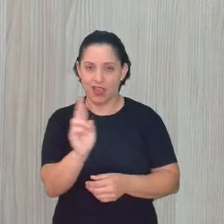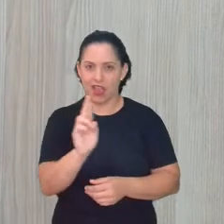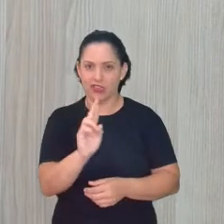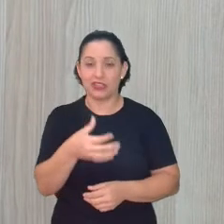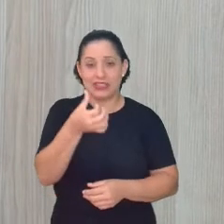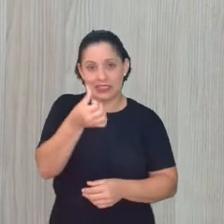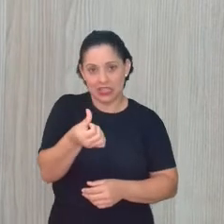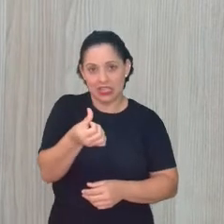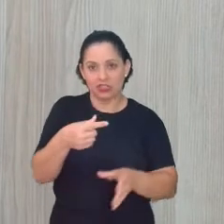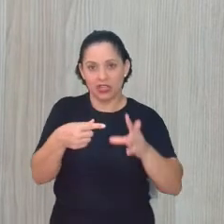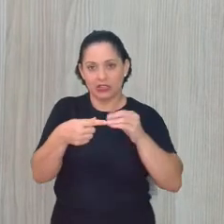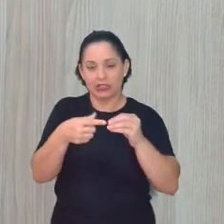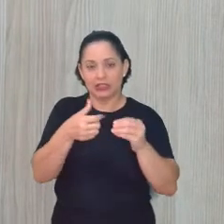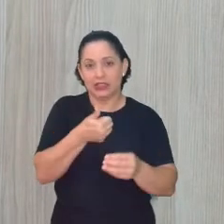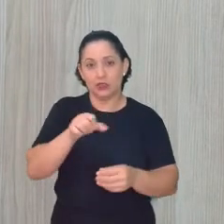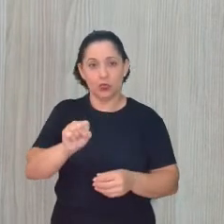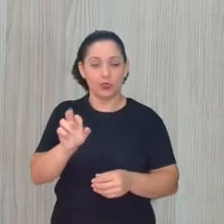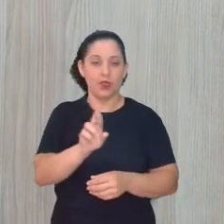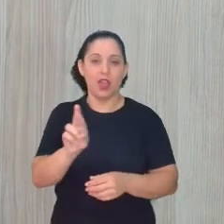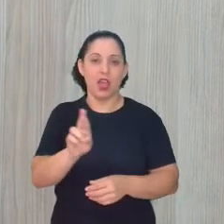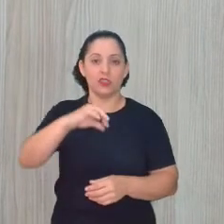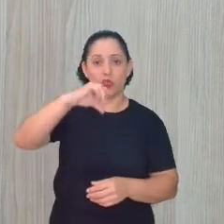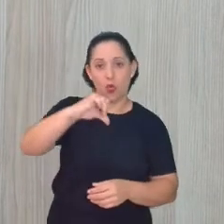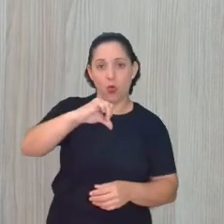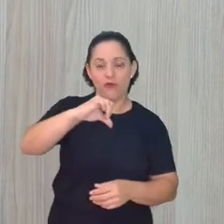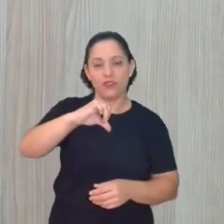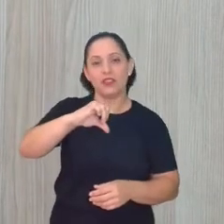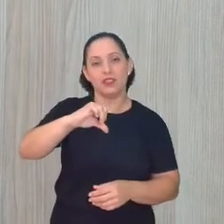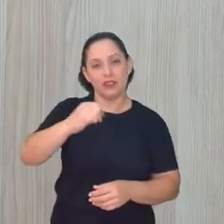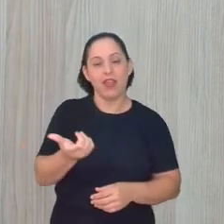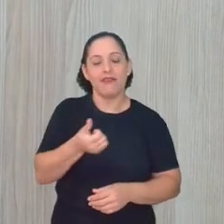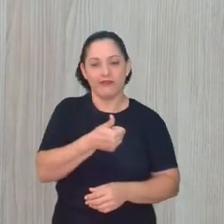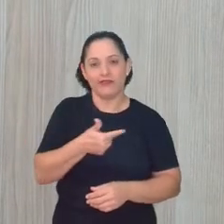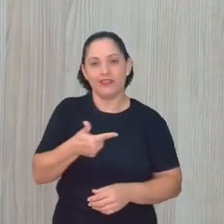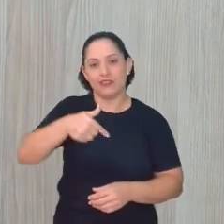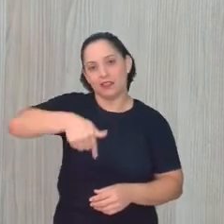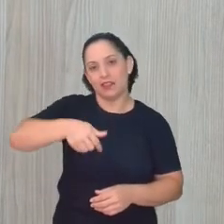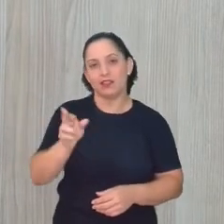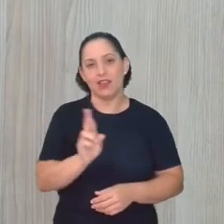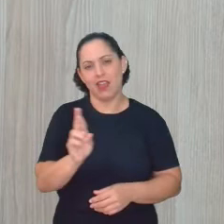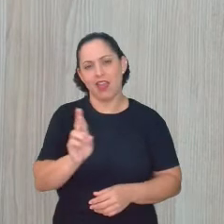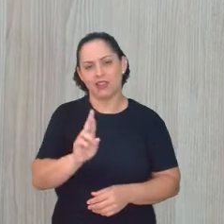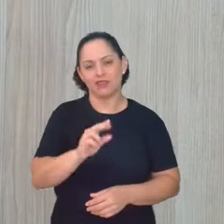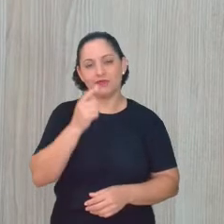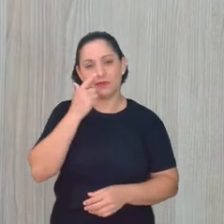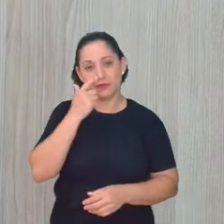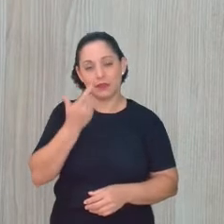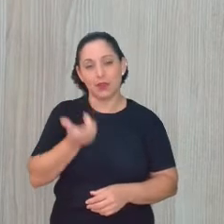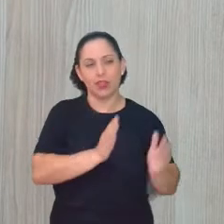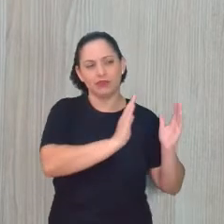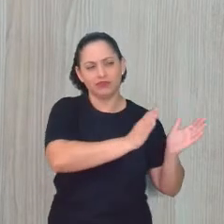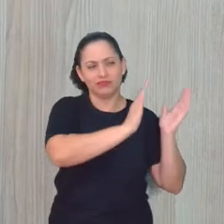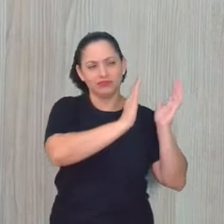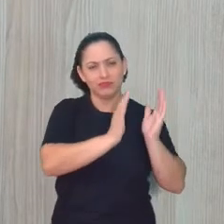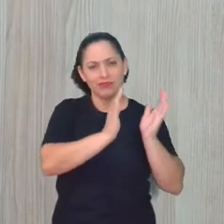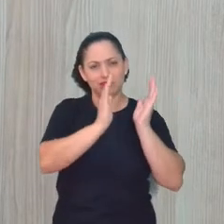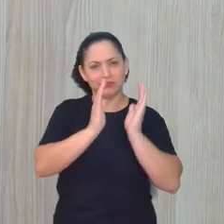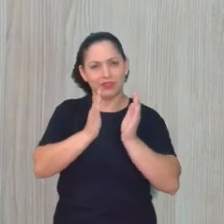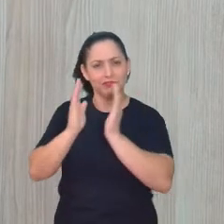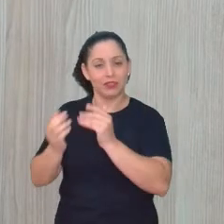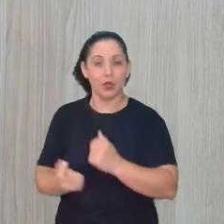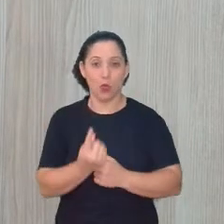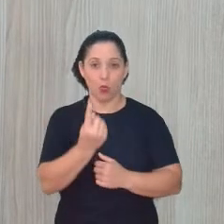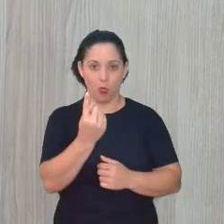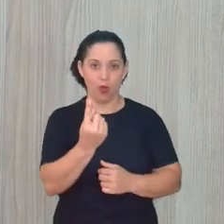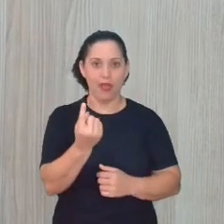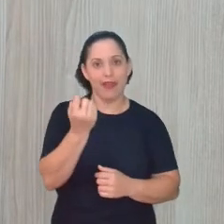canetas custam R$18, 9 canetas custam R$27, um exemplo como isso. Você percebe que é múltiplo, ó. Se uma caneta é R$3, ó,